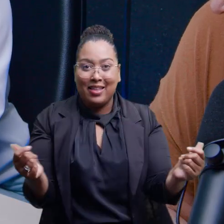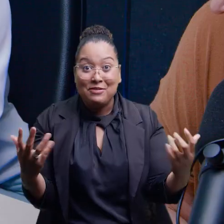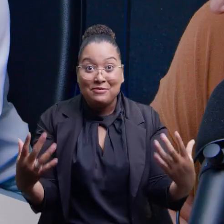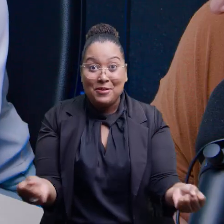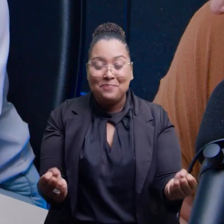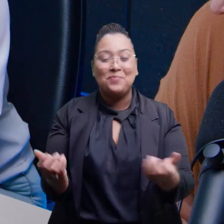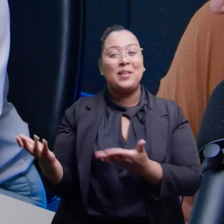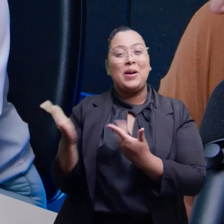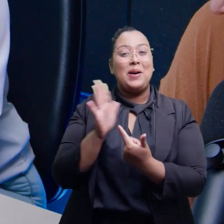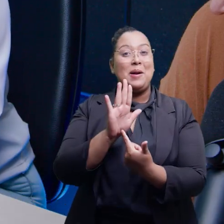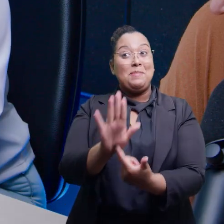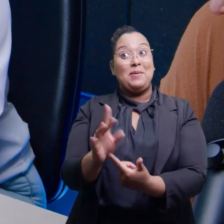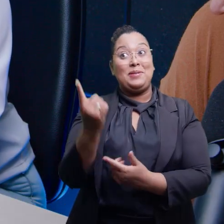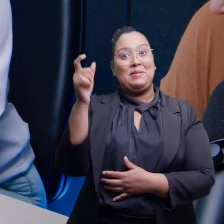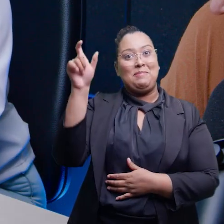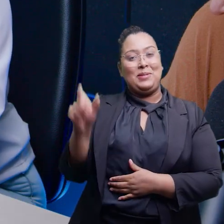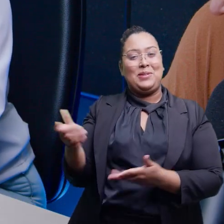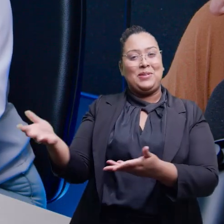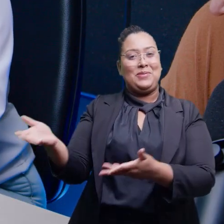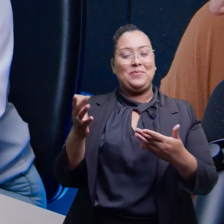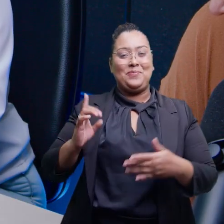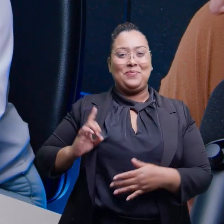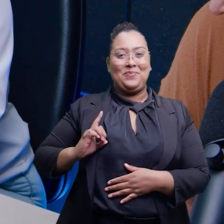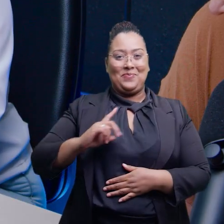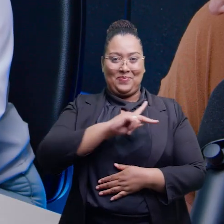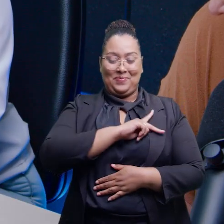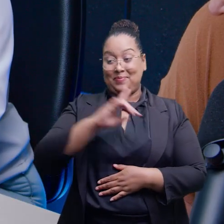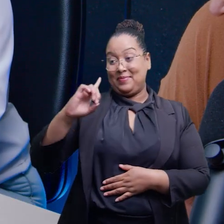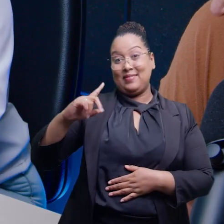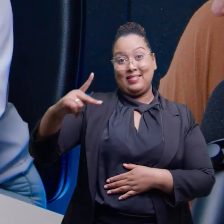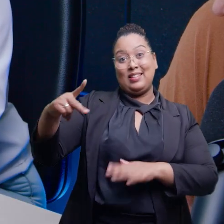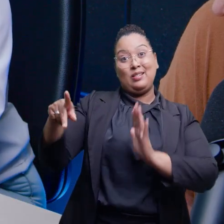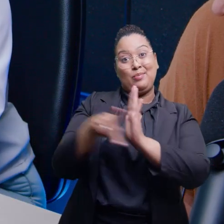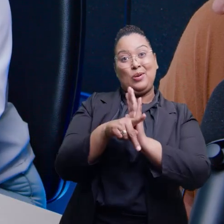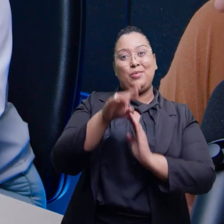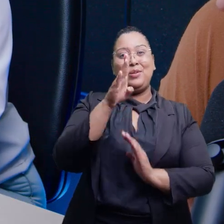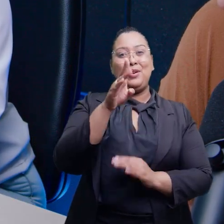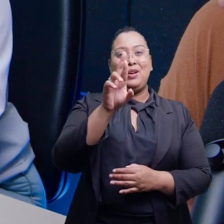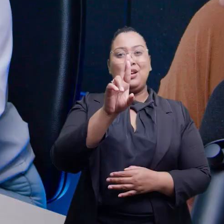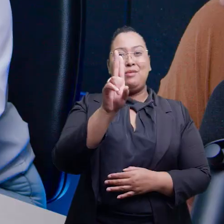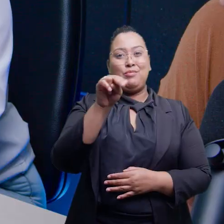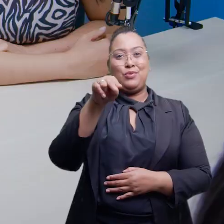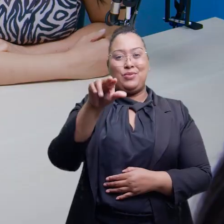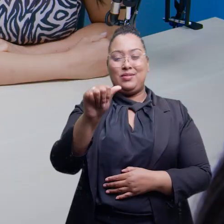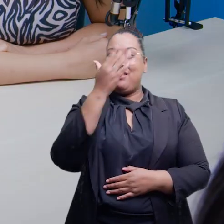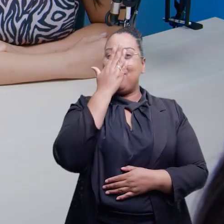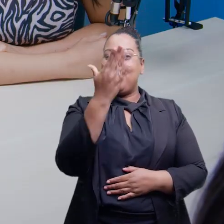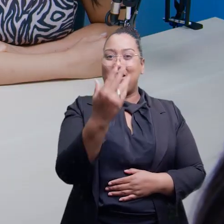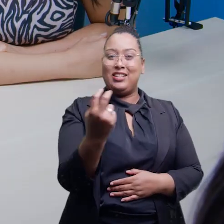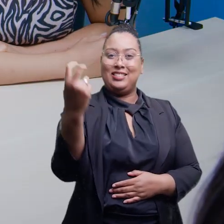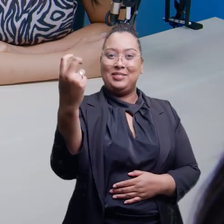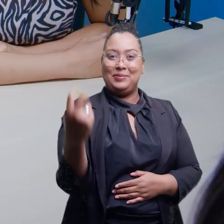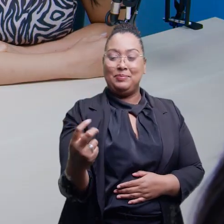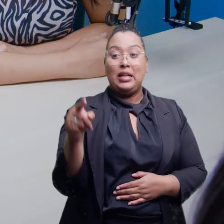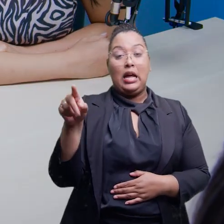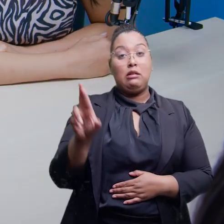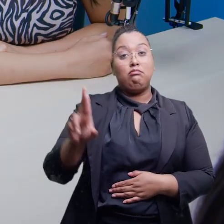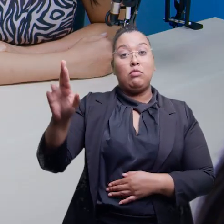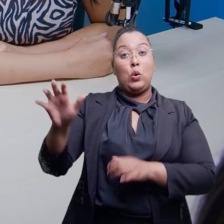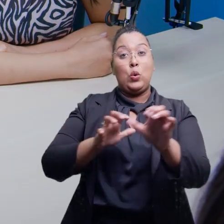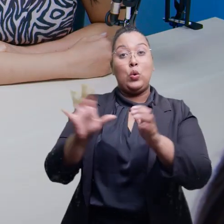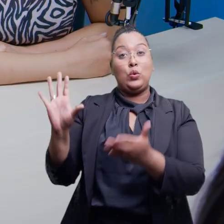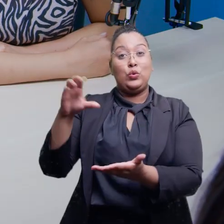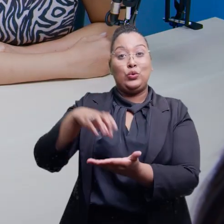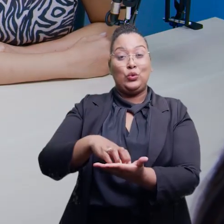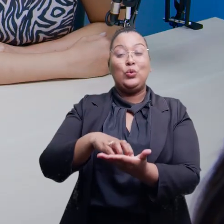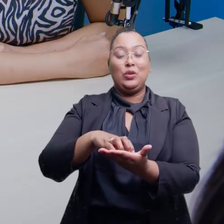Então, eu apresento aqui agora uma das nossas convidadas, que é a defensora pública Bruna do Nascimento Xavier, que está na minha frente, que